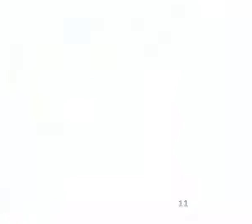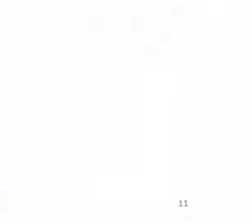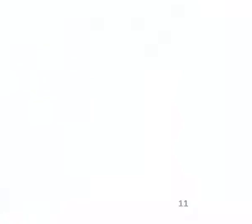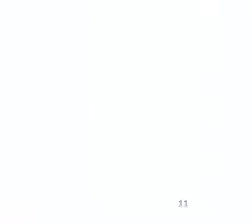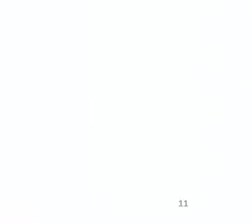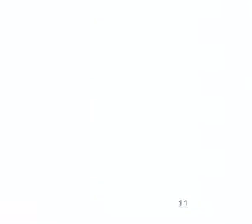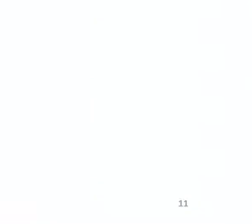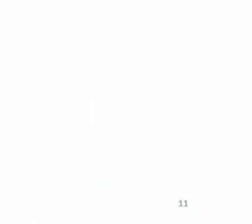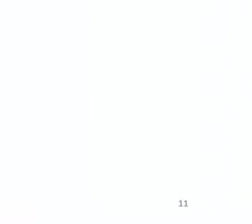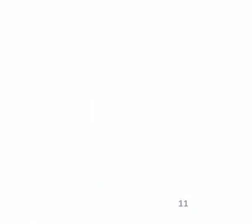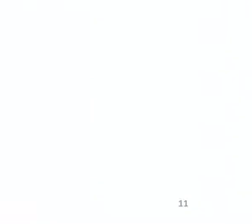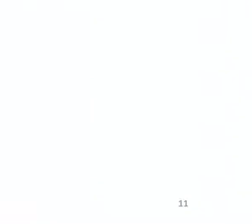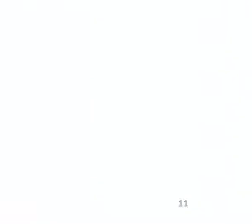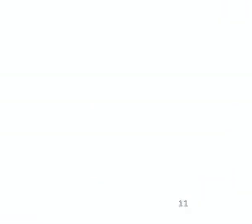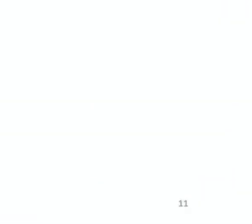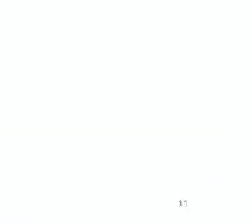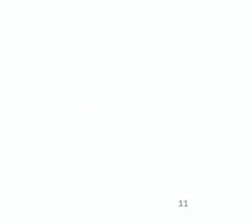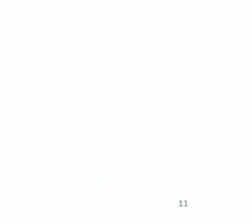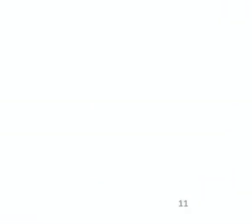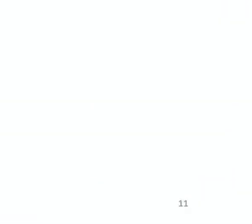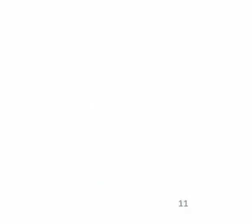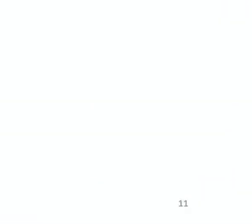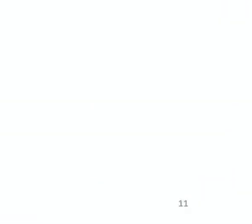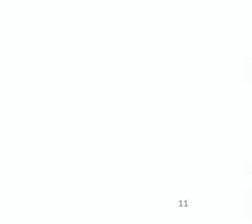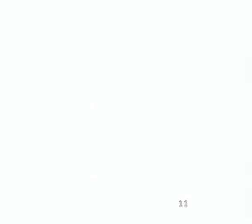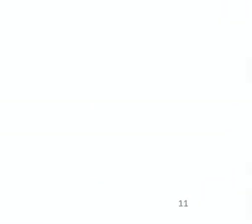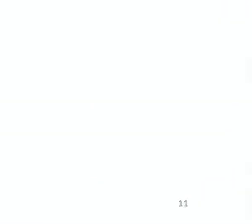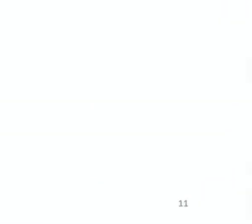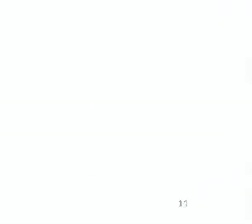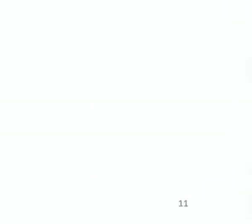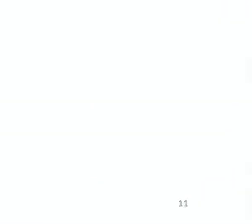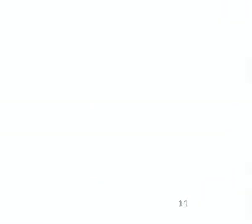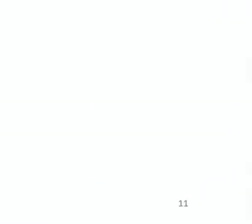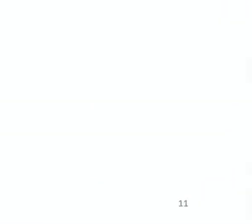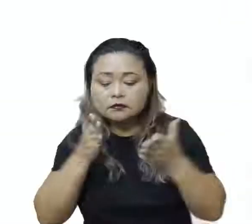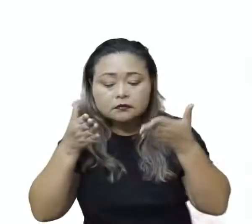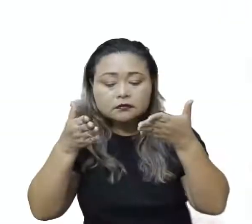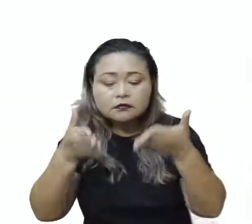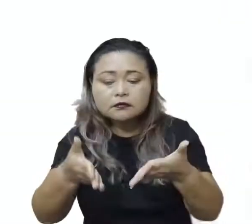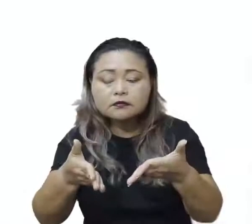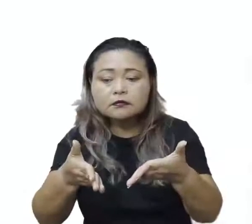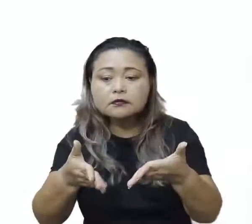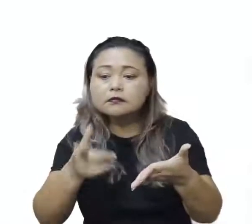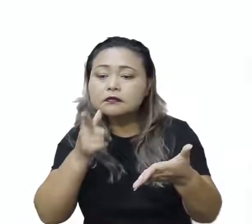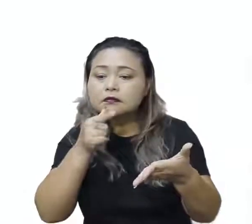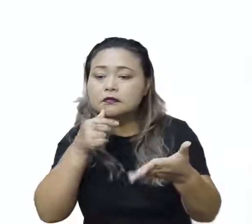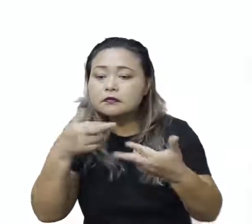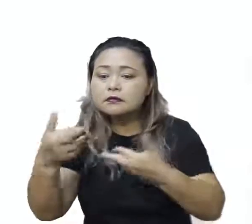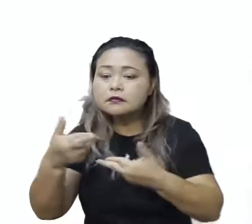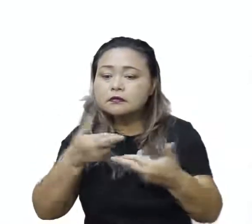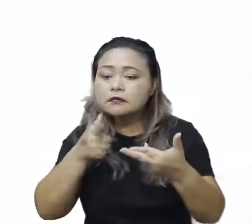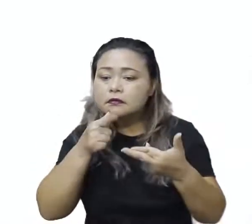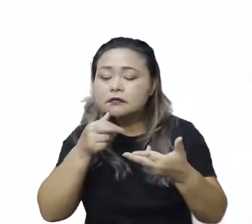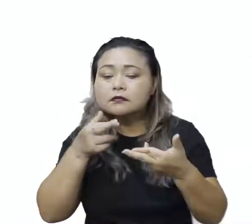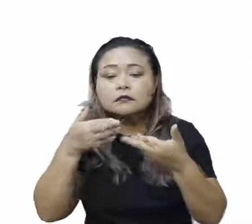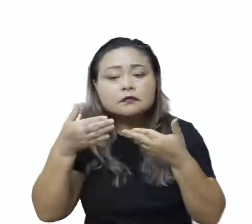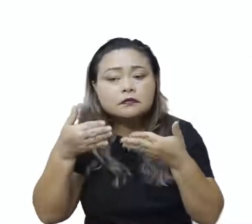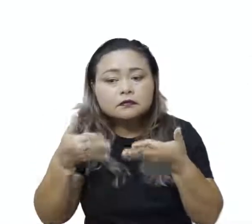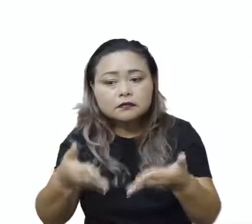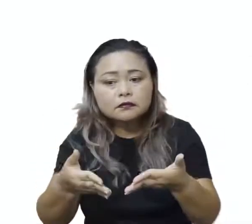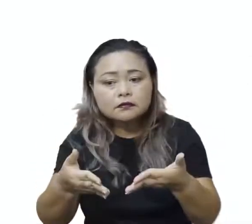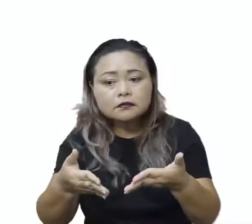Vamos em frente. Recursos hídricos. Recursos hídricos.